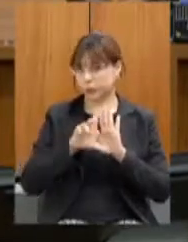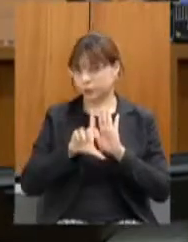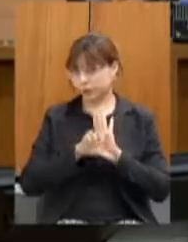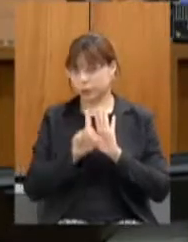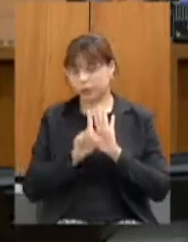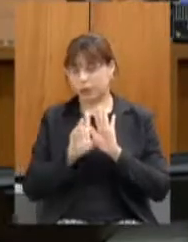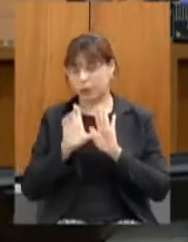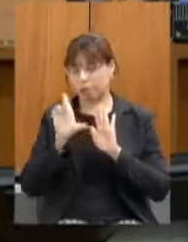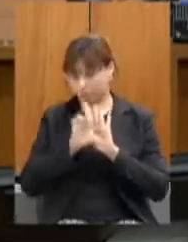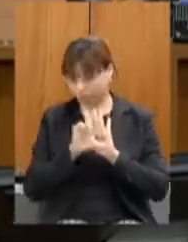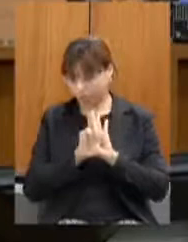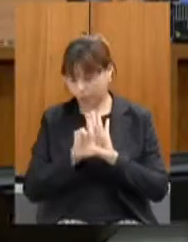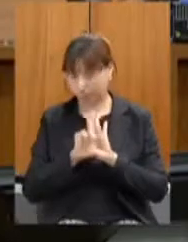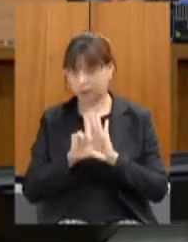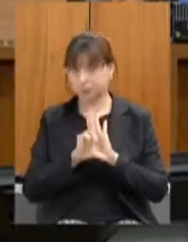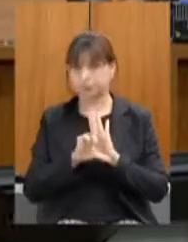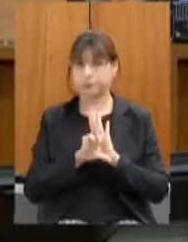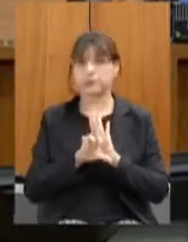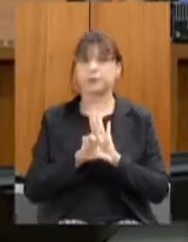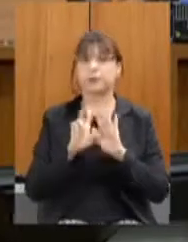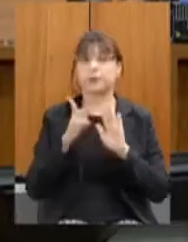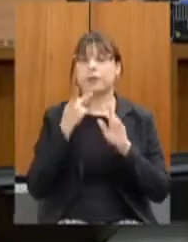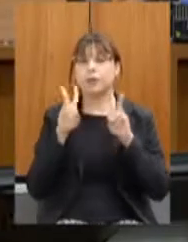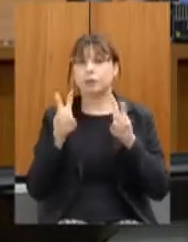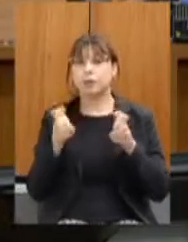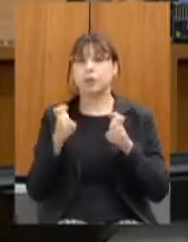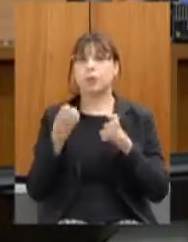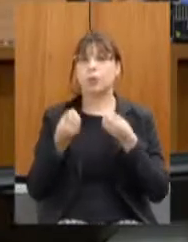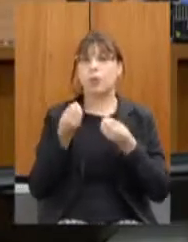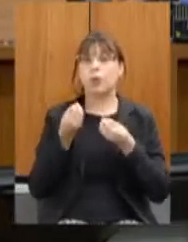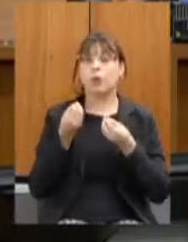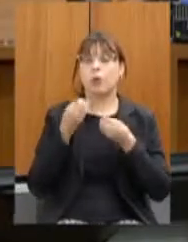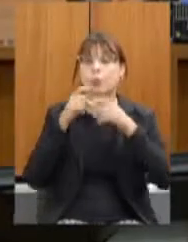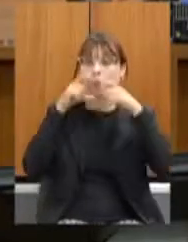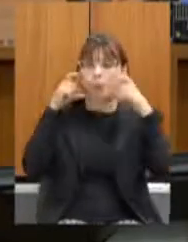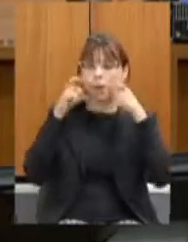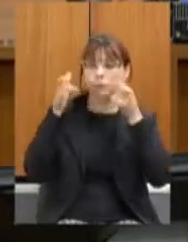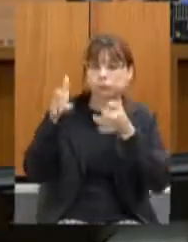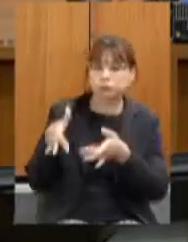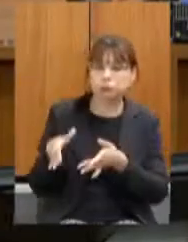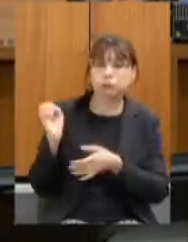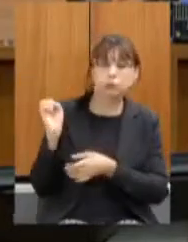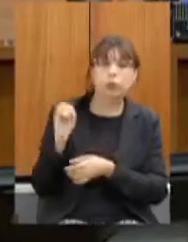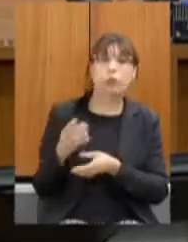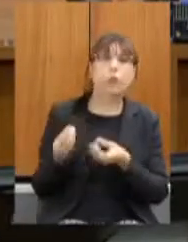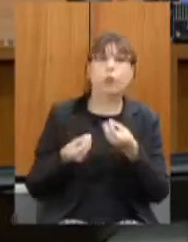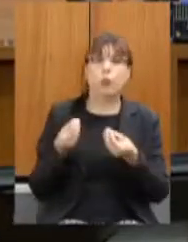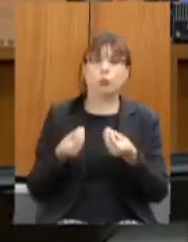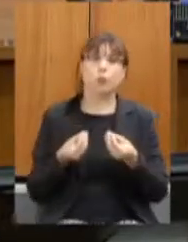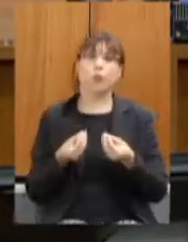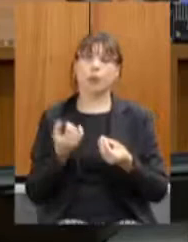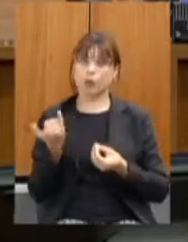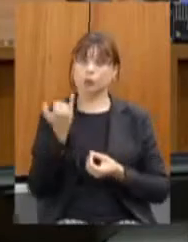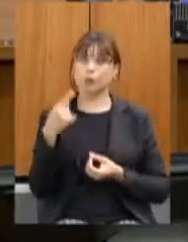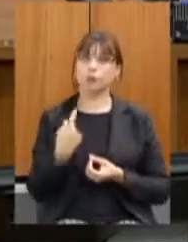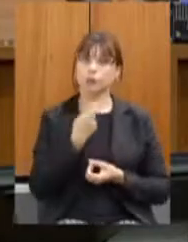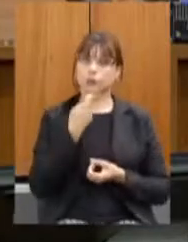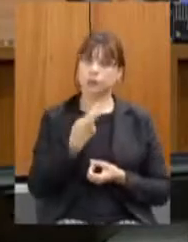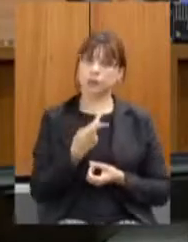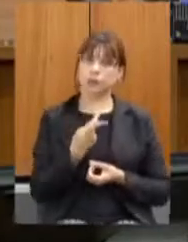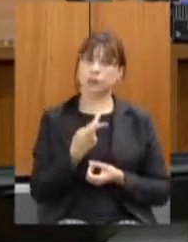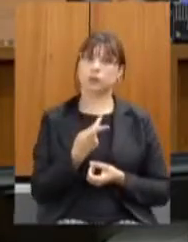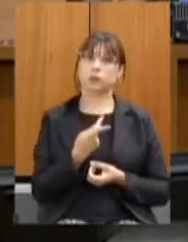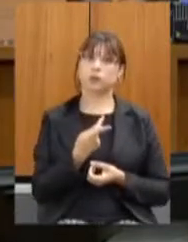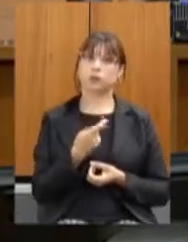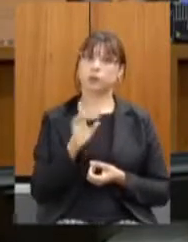que trata sobre o descarte das máscaras importante citar aqui que falamos não